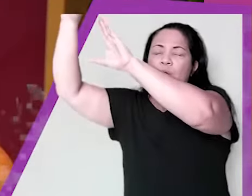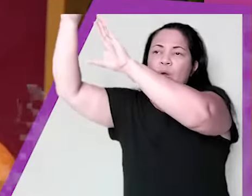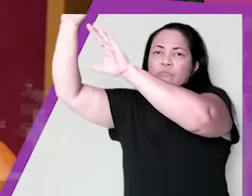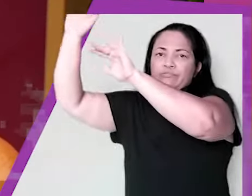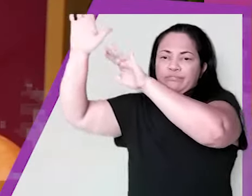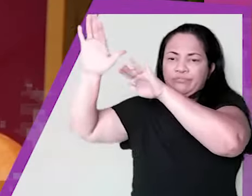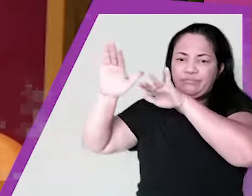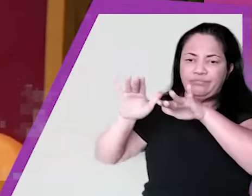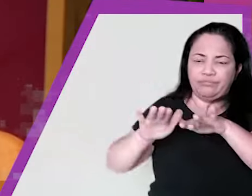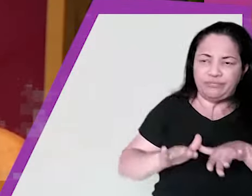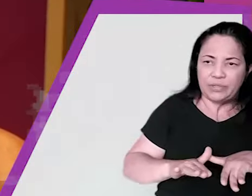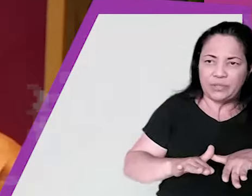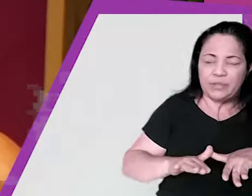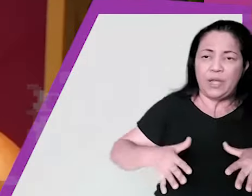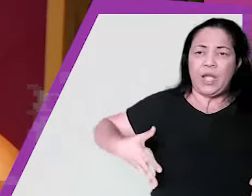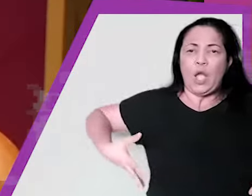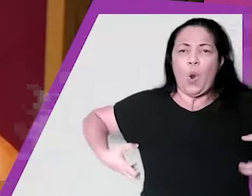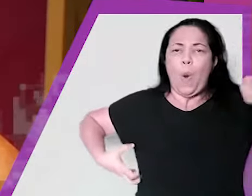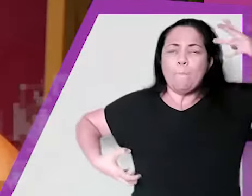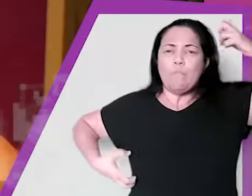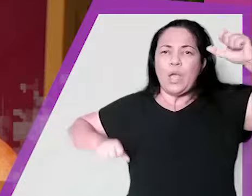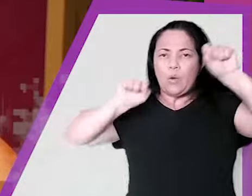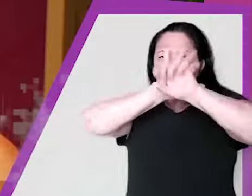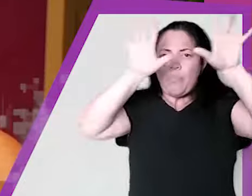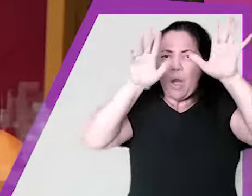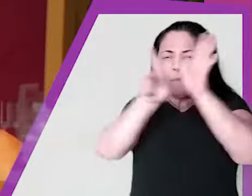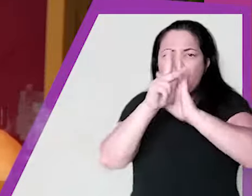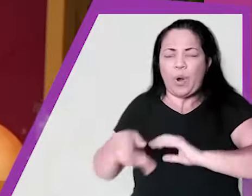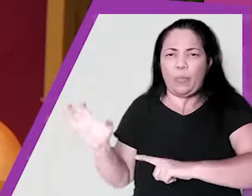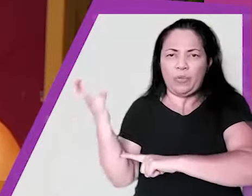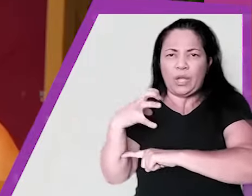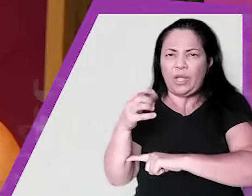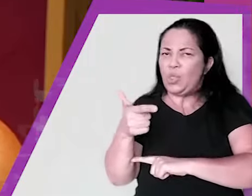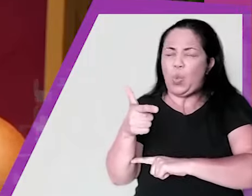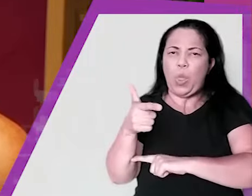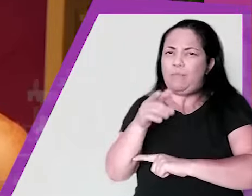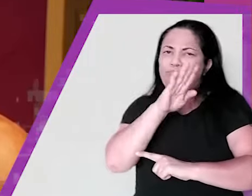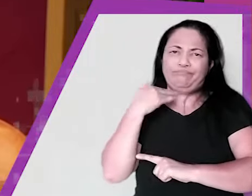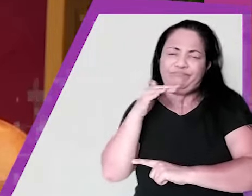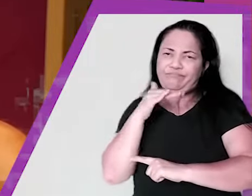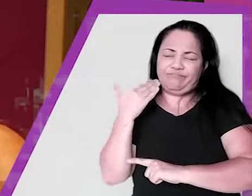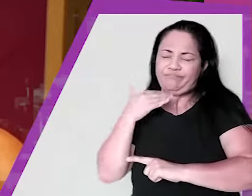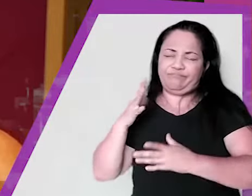tinham aqui, né? Os micos originalmente que estavam por aqui, acho que nem existem mais.